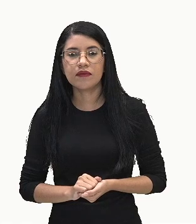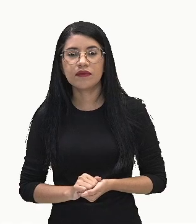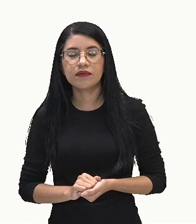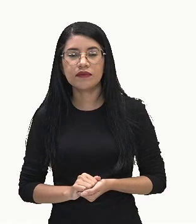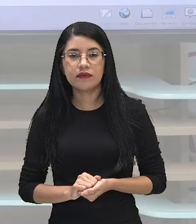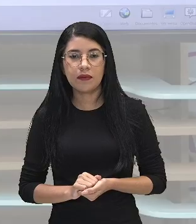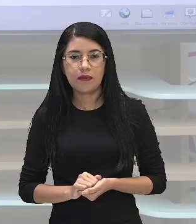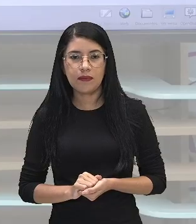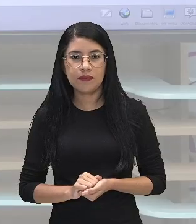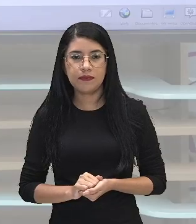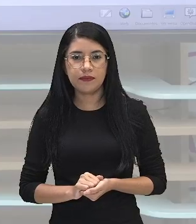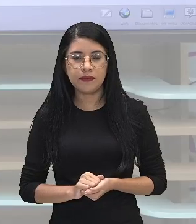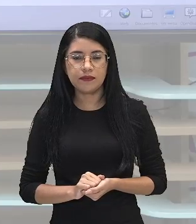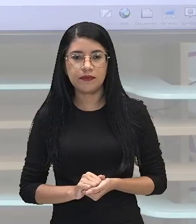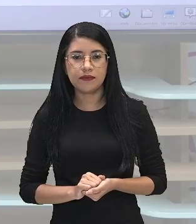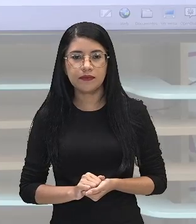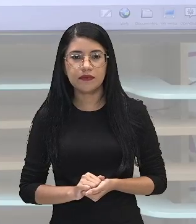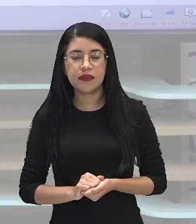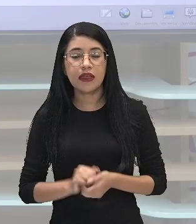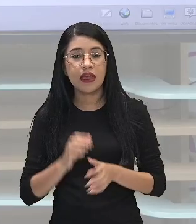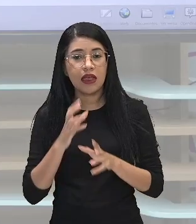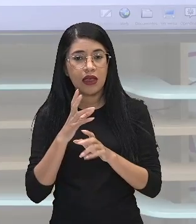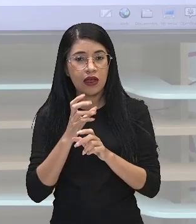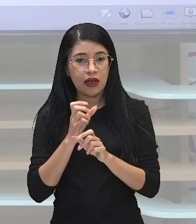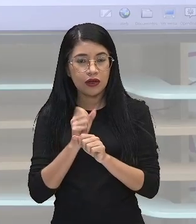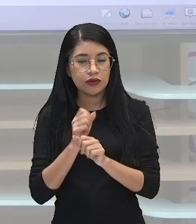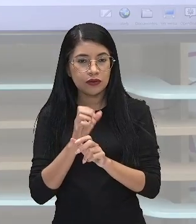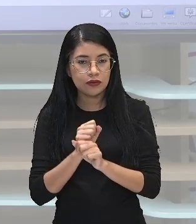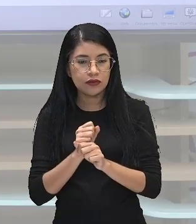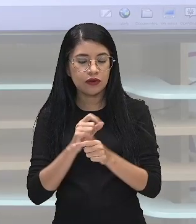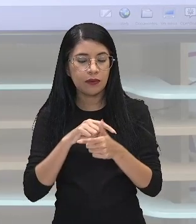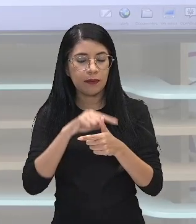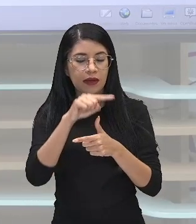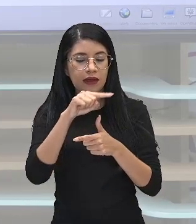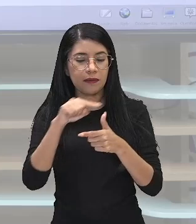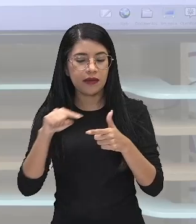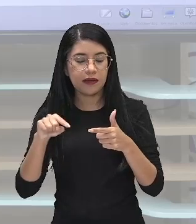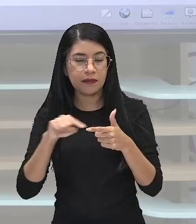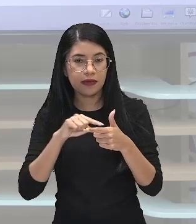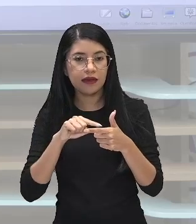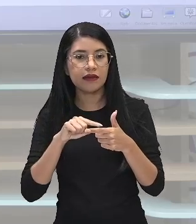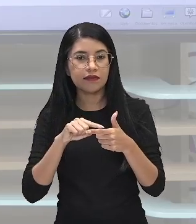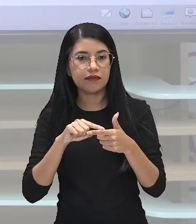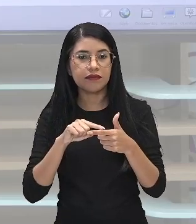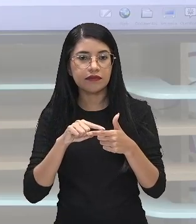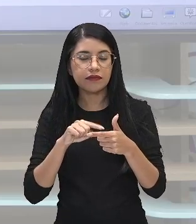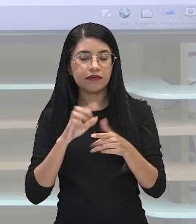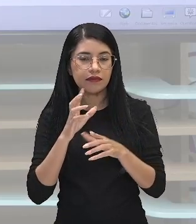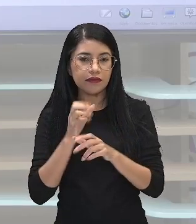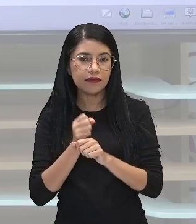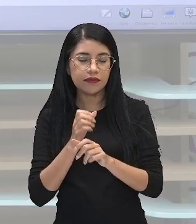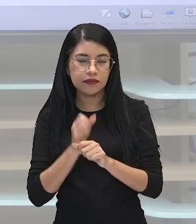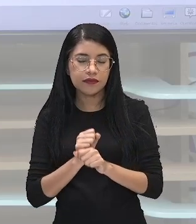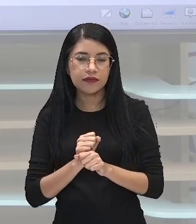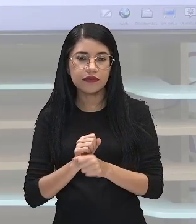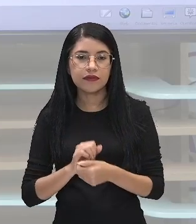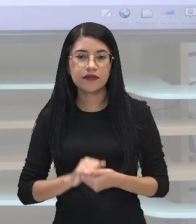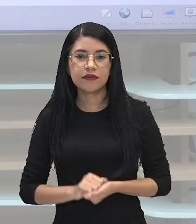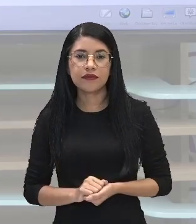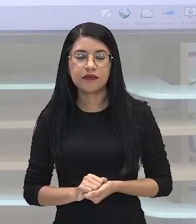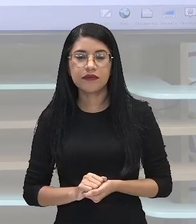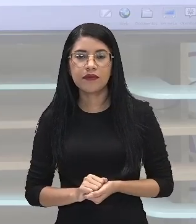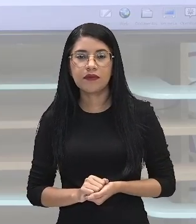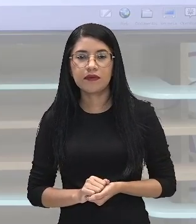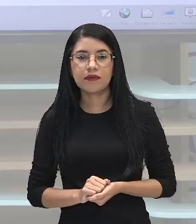nada mais é que a soma dos lados de um polígono, tá? Perímetro é a soma dos lados de um